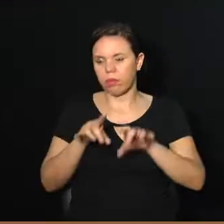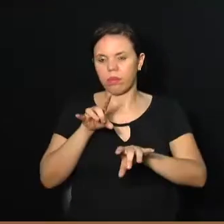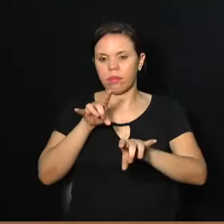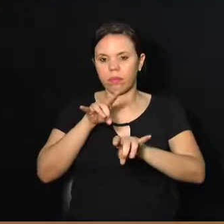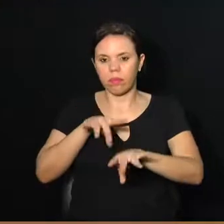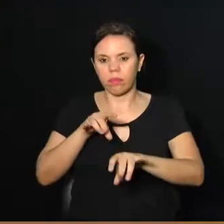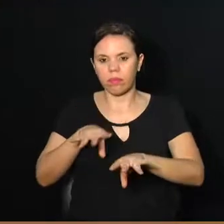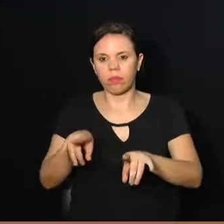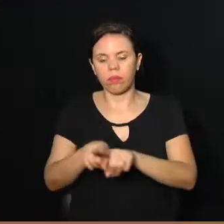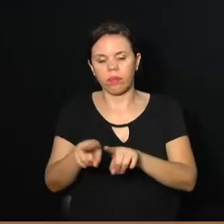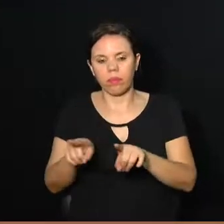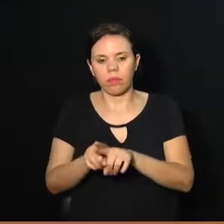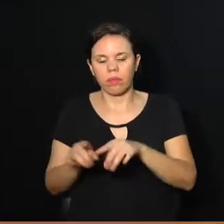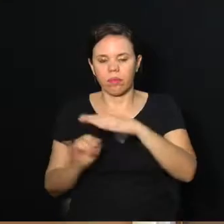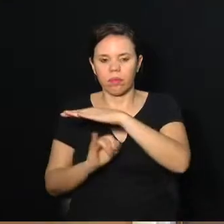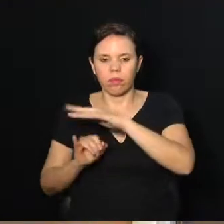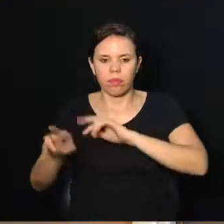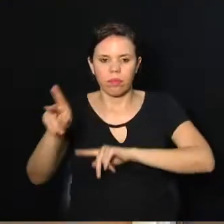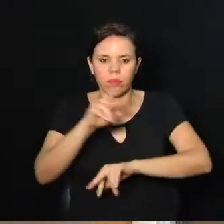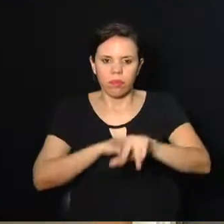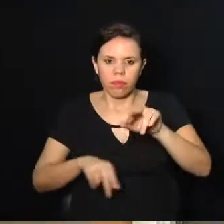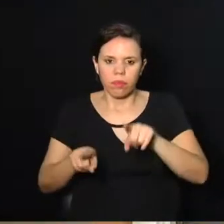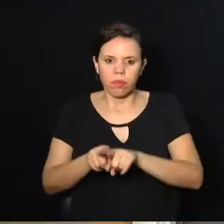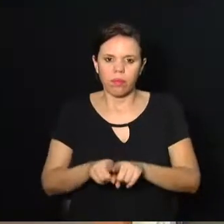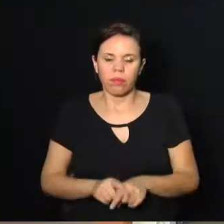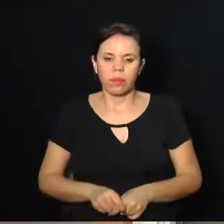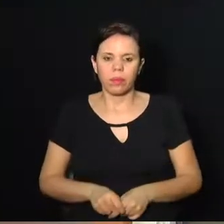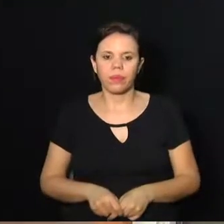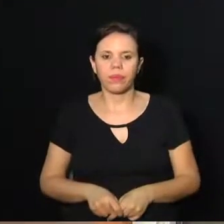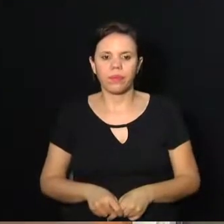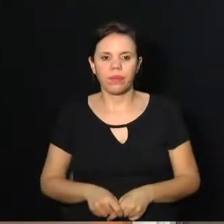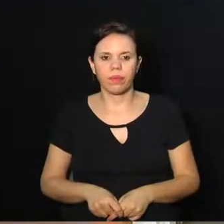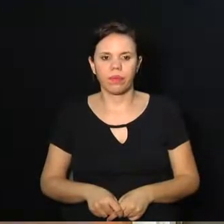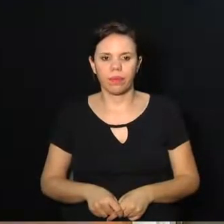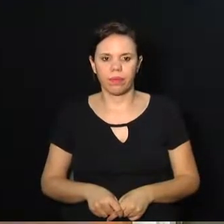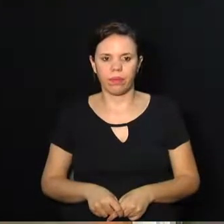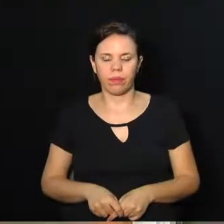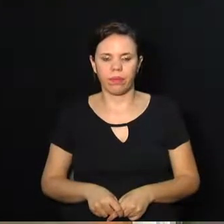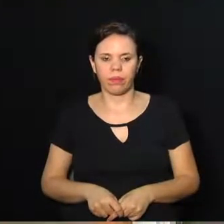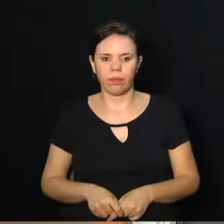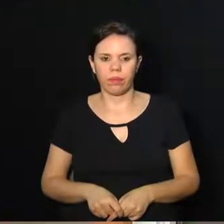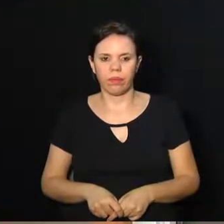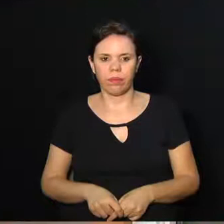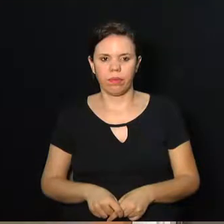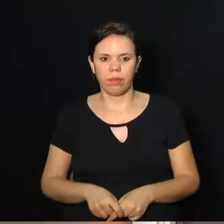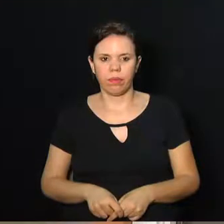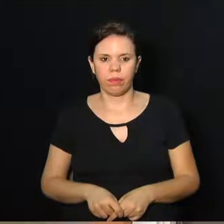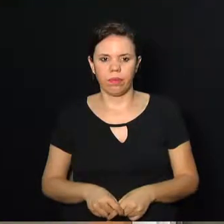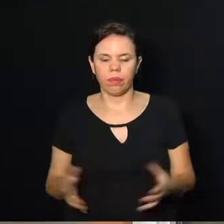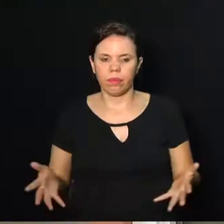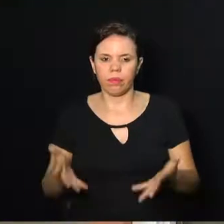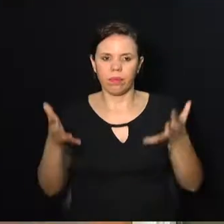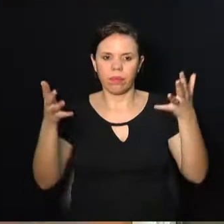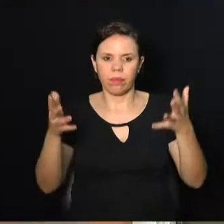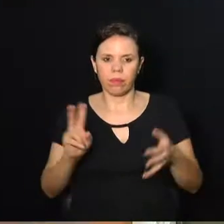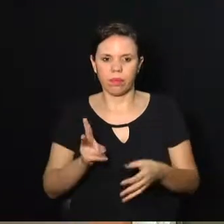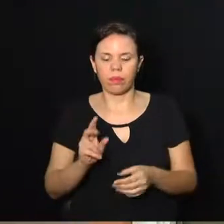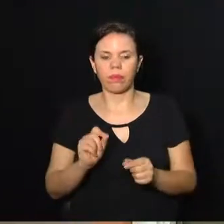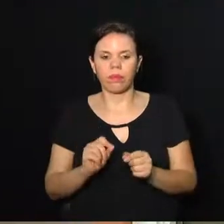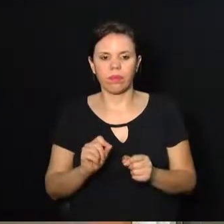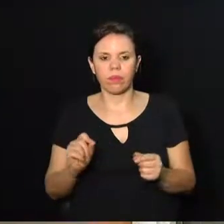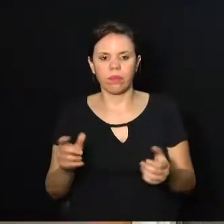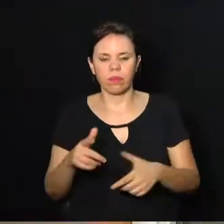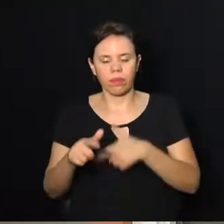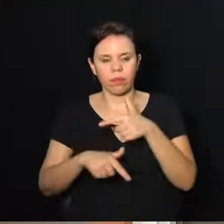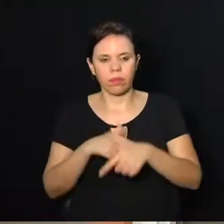outras entidades, outras instituições também, que de uma forma ou de outra proporcionavam, né, esse tipo